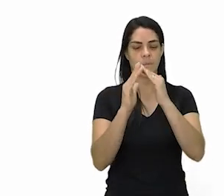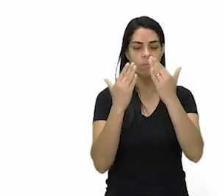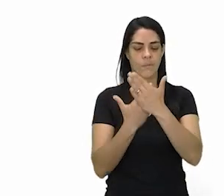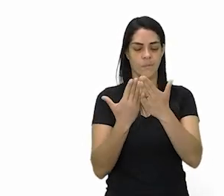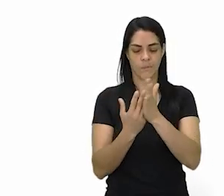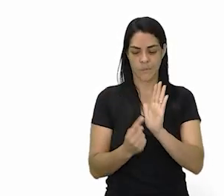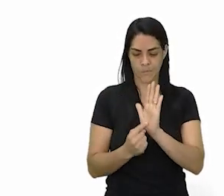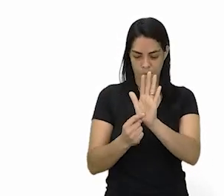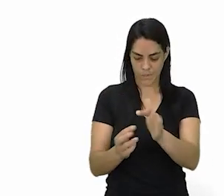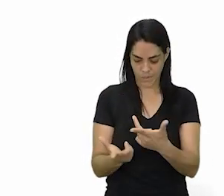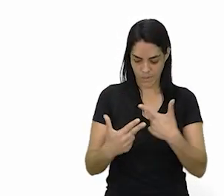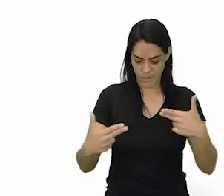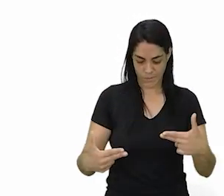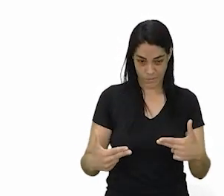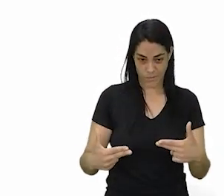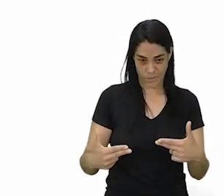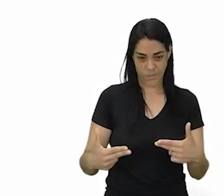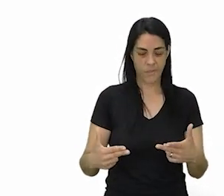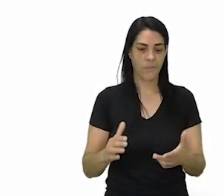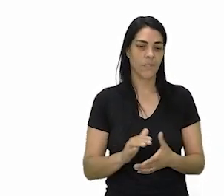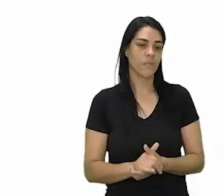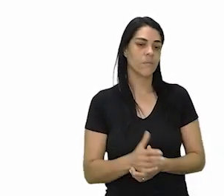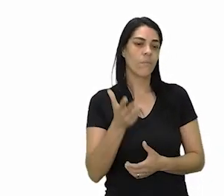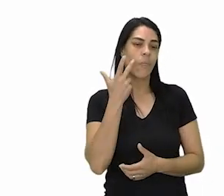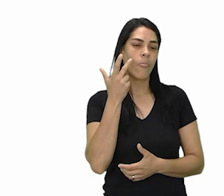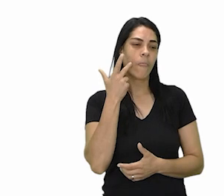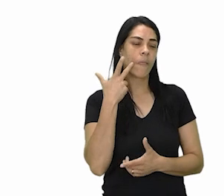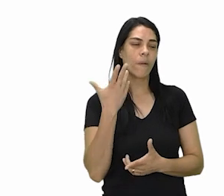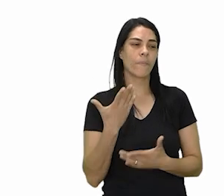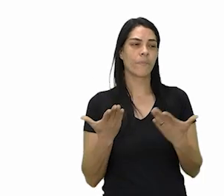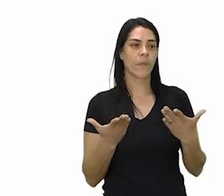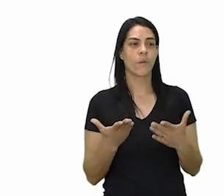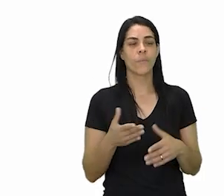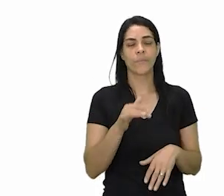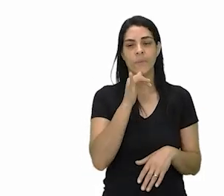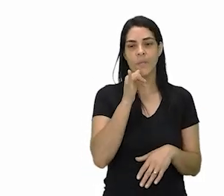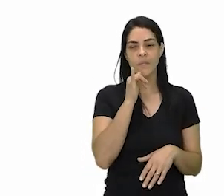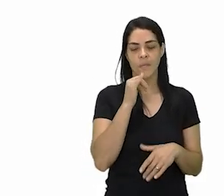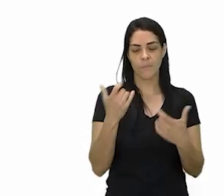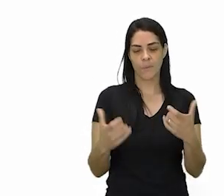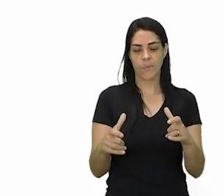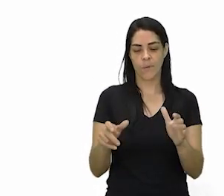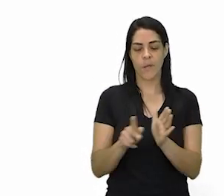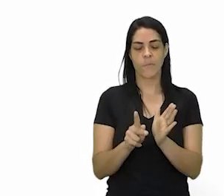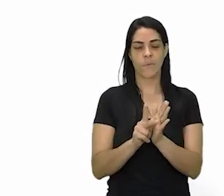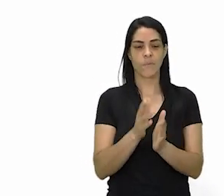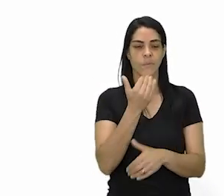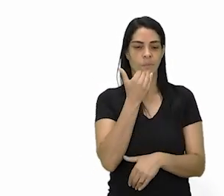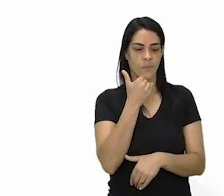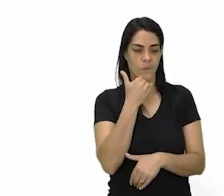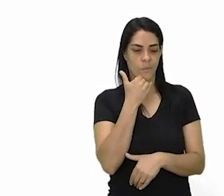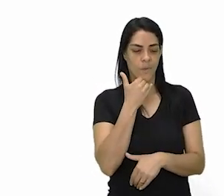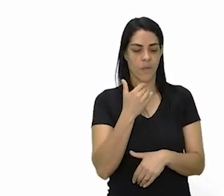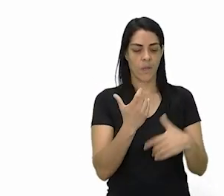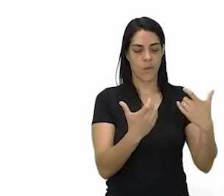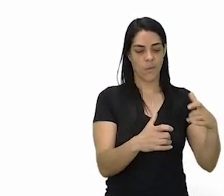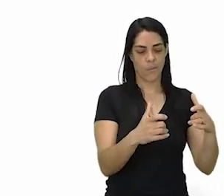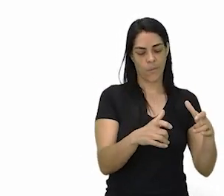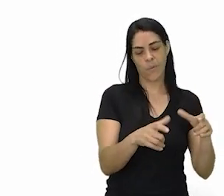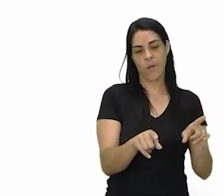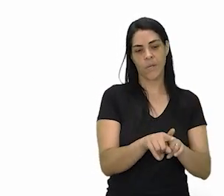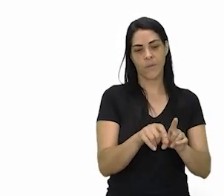que são relevantes, por exemplo, a cantina, ou a quadra onde as crianças vão